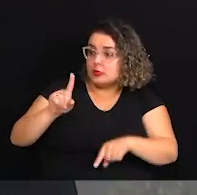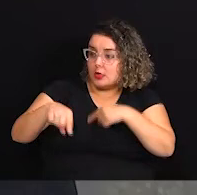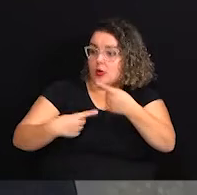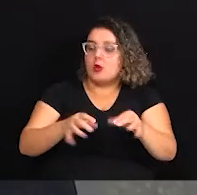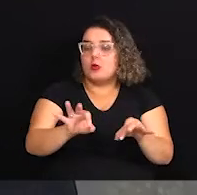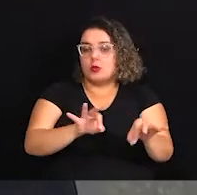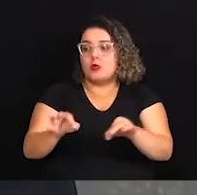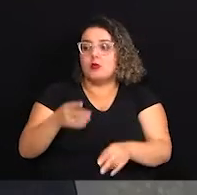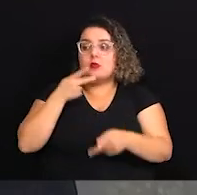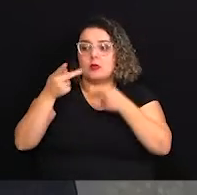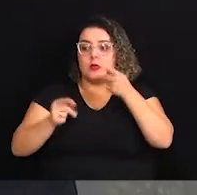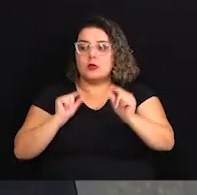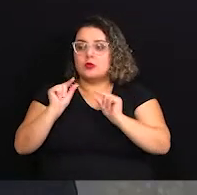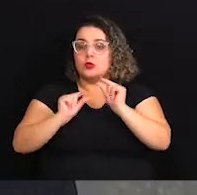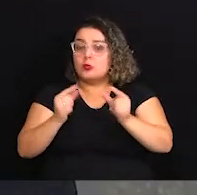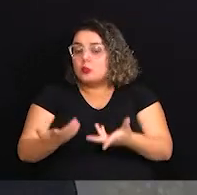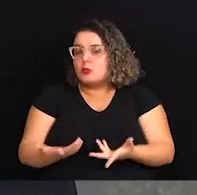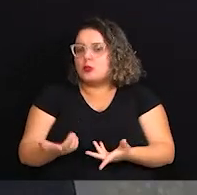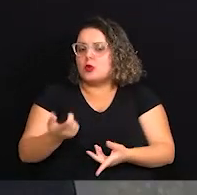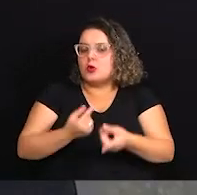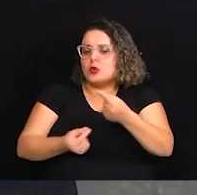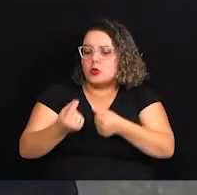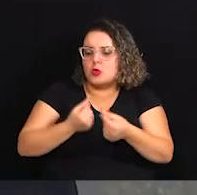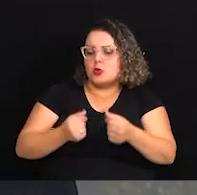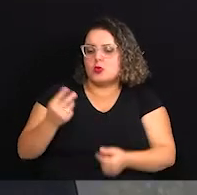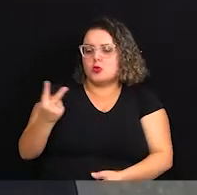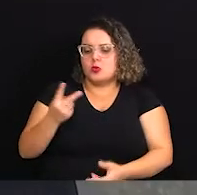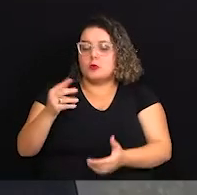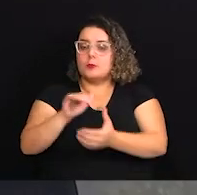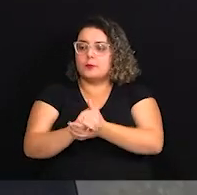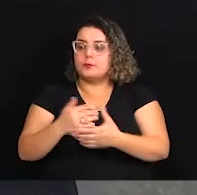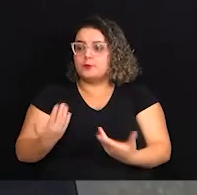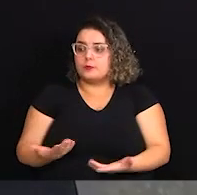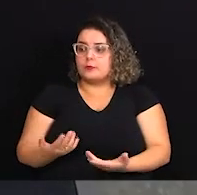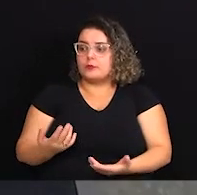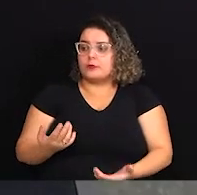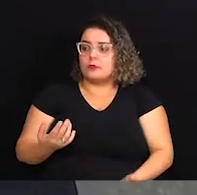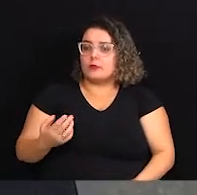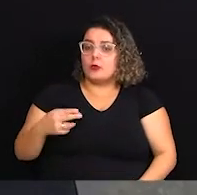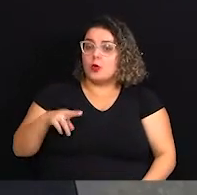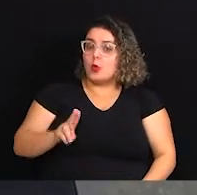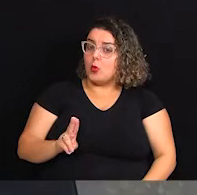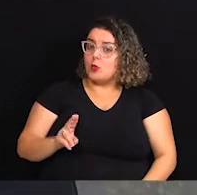edição, ainda falando um pouco sobre orçamento de casais ou e se um deles ficar